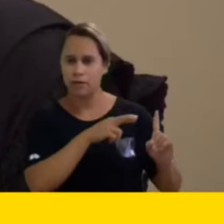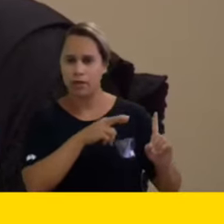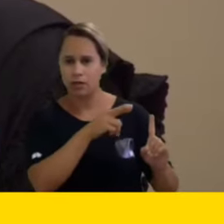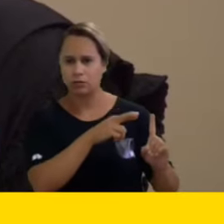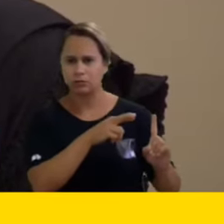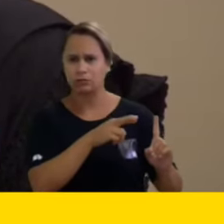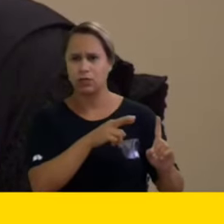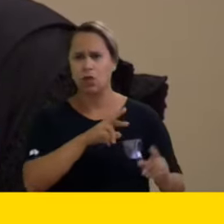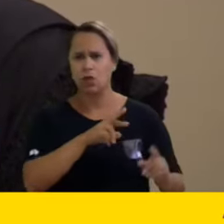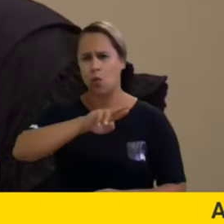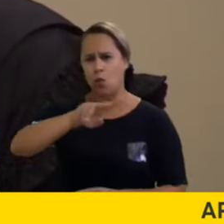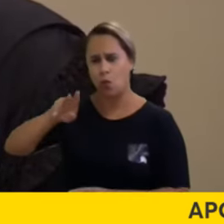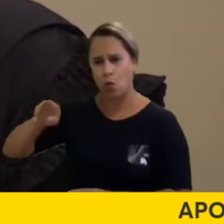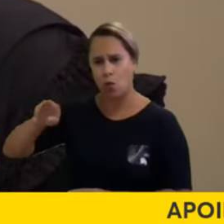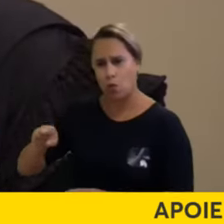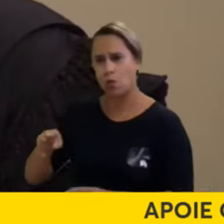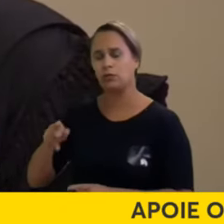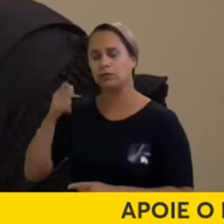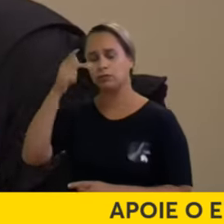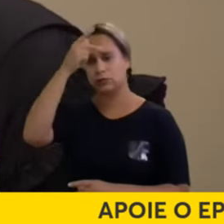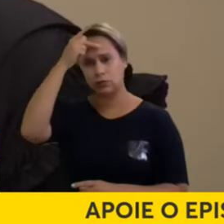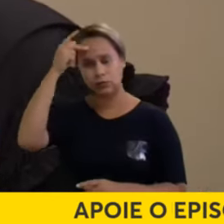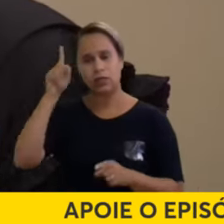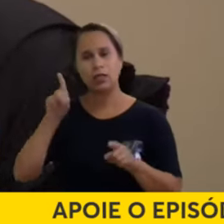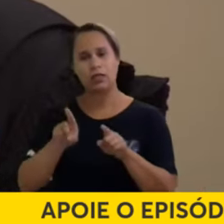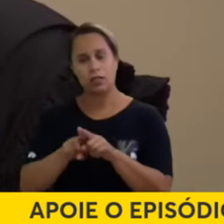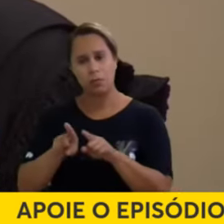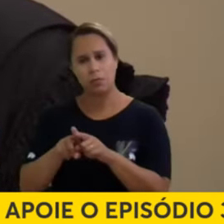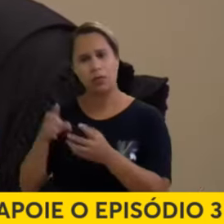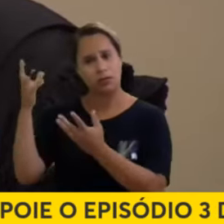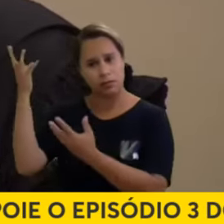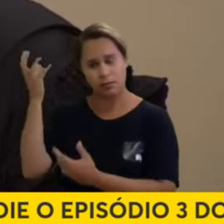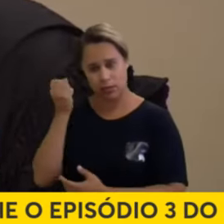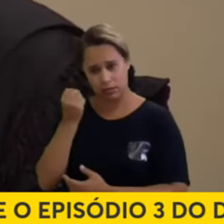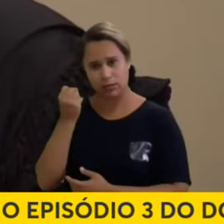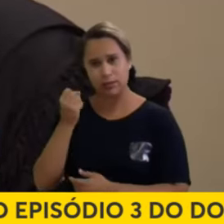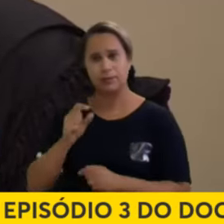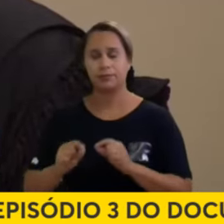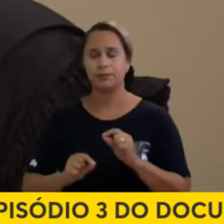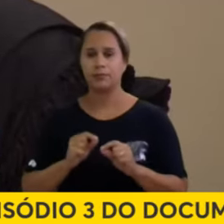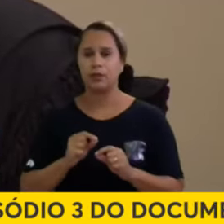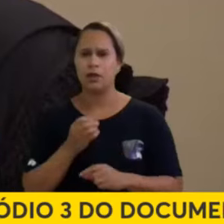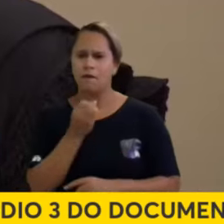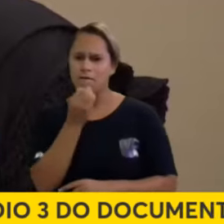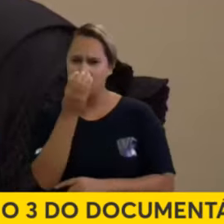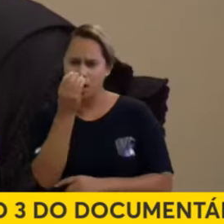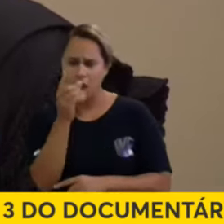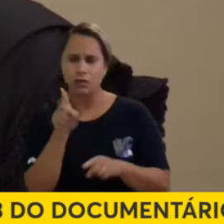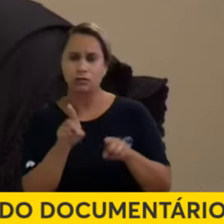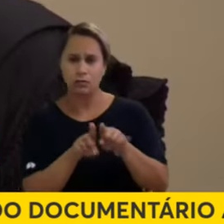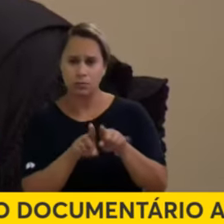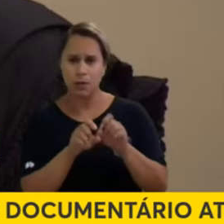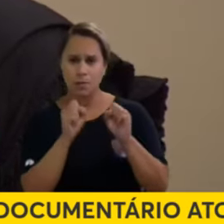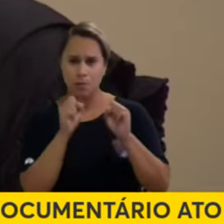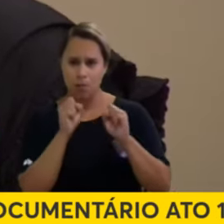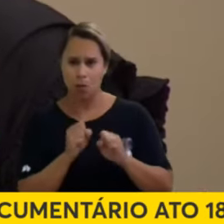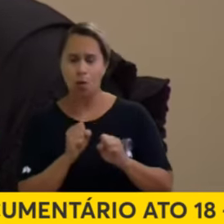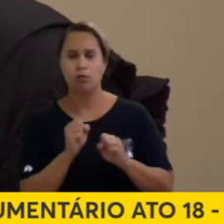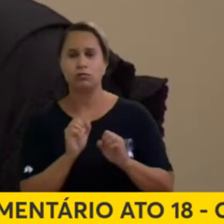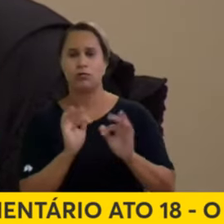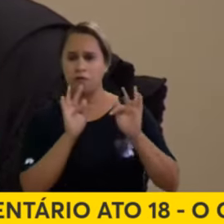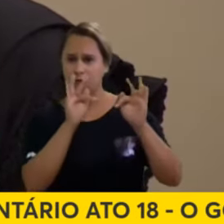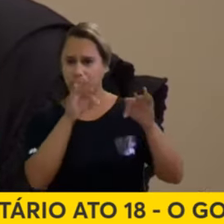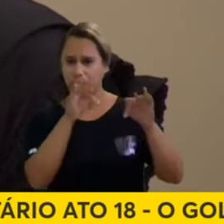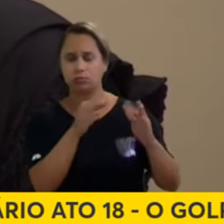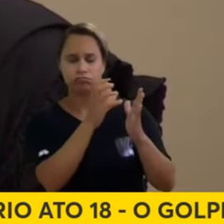ao partido também constam como beneficiárias porém ainda que alguma das viagens possam ter sido também para fins partidários ou para